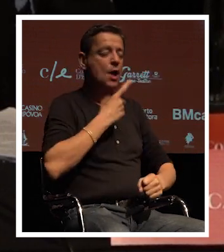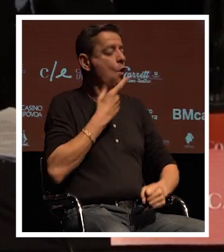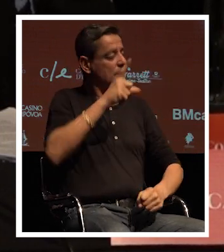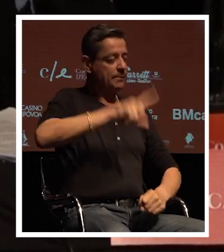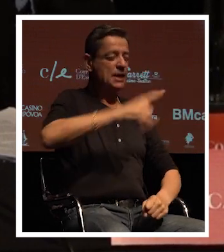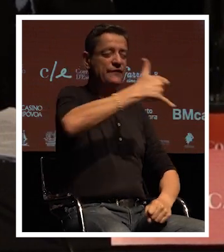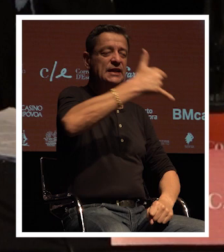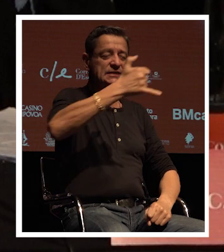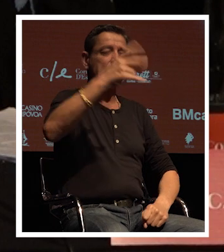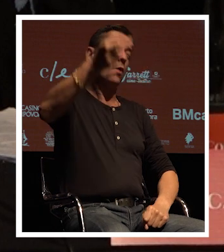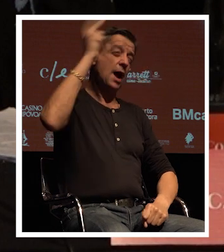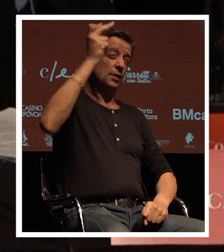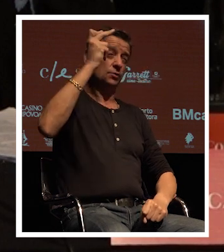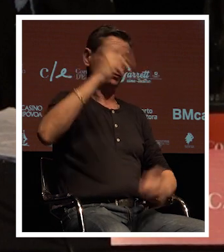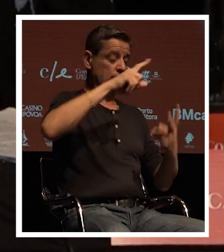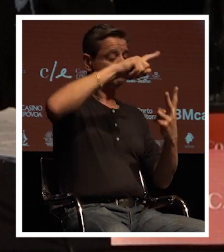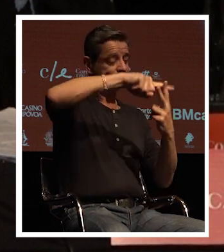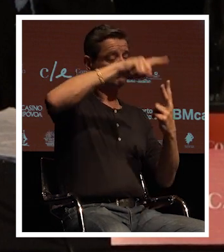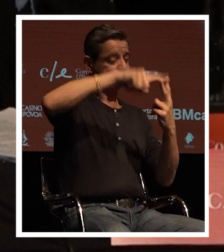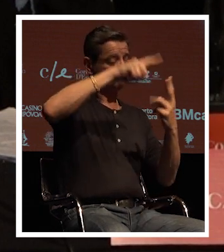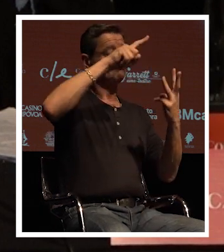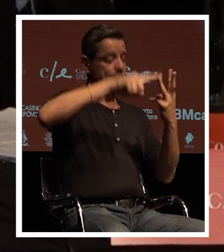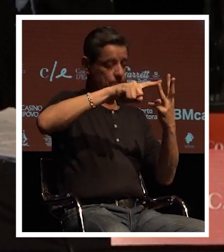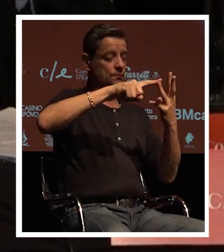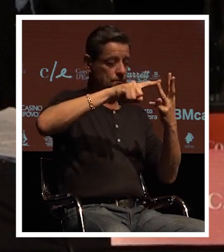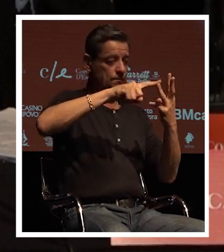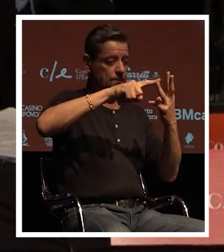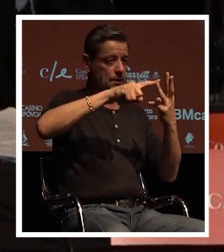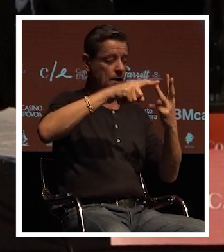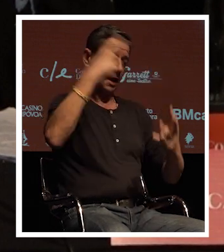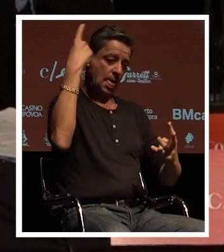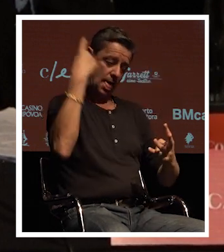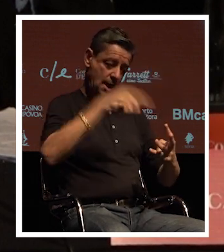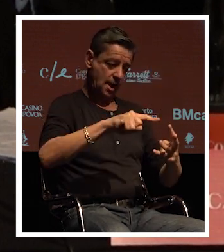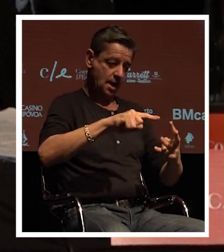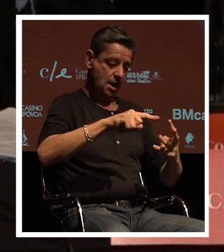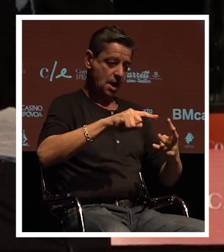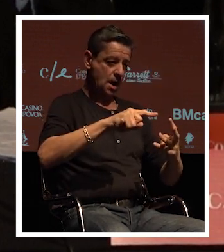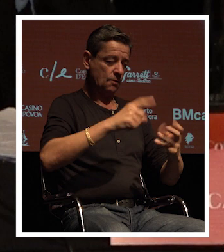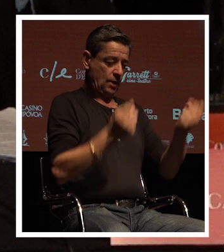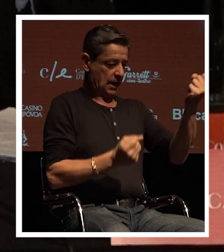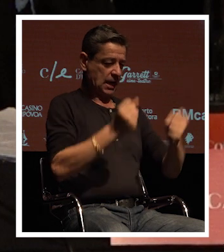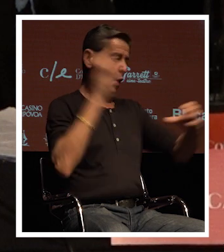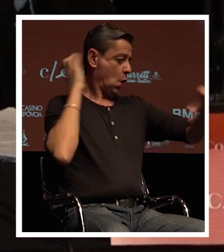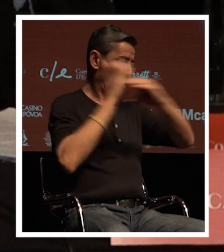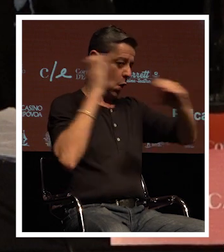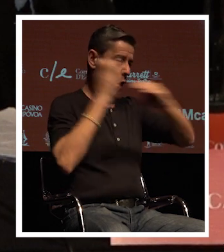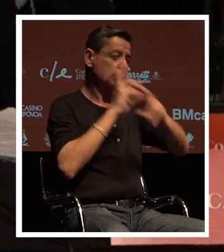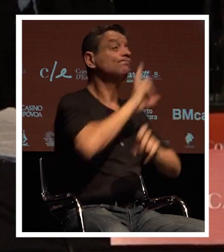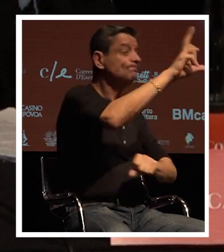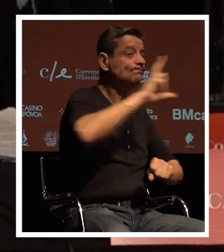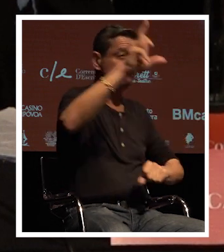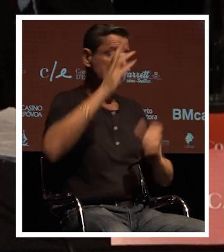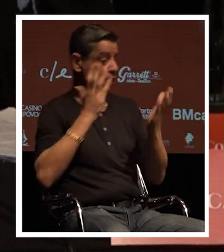de nomes apenas três mas a mensagem é para os que apicam guiam autocarros vão connosco às